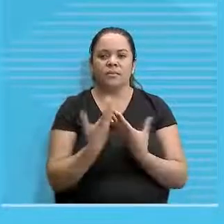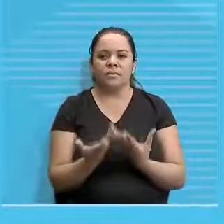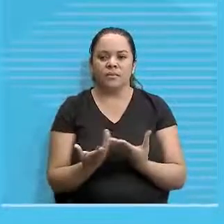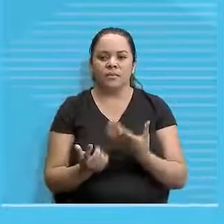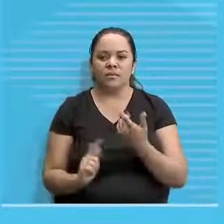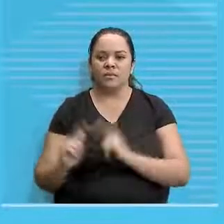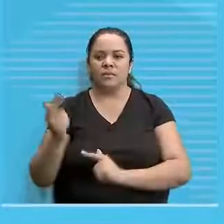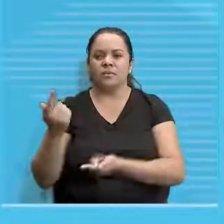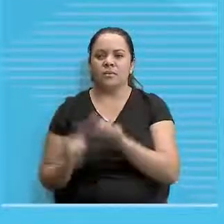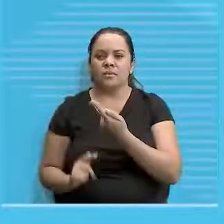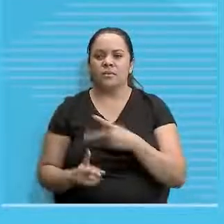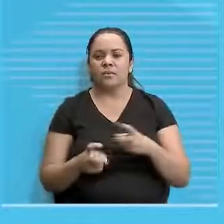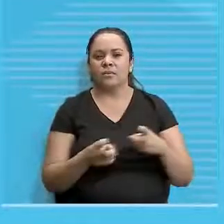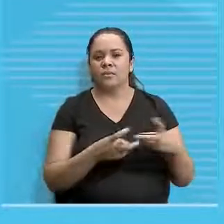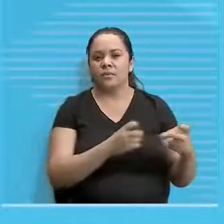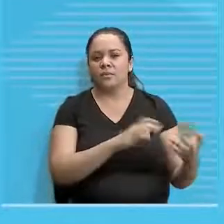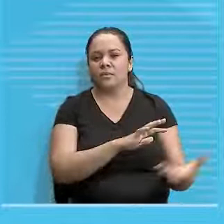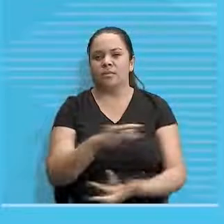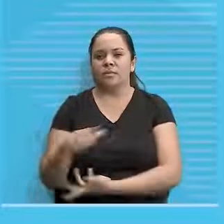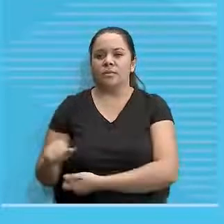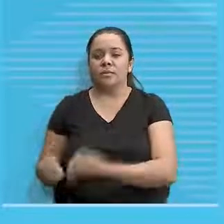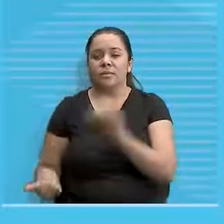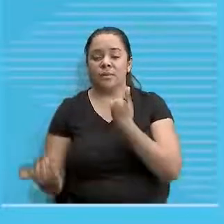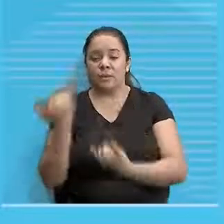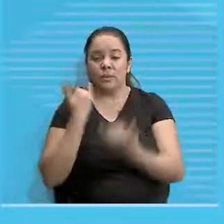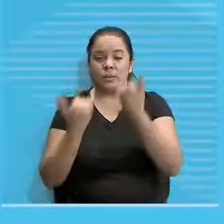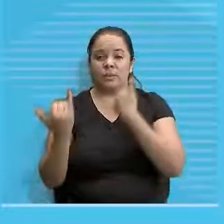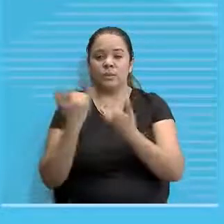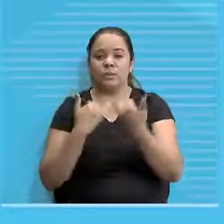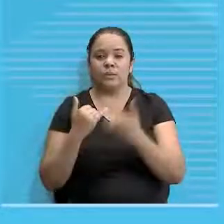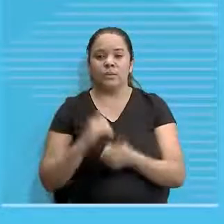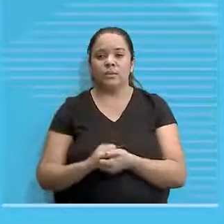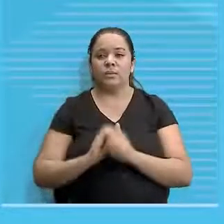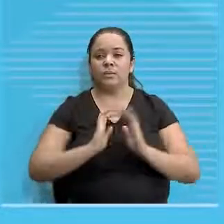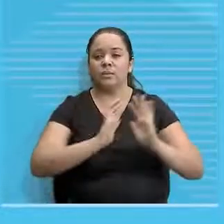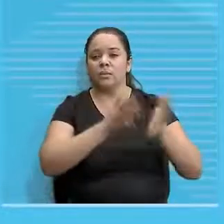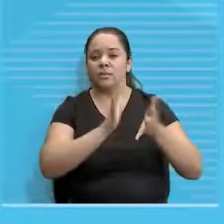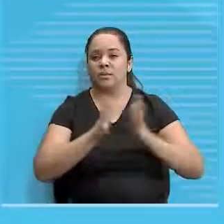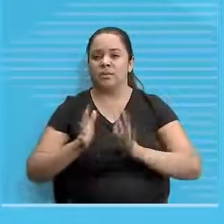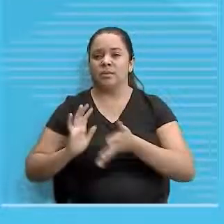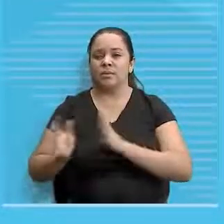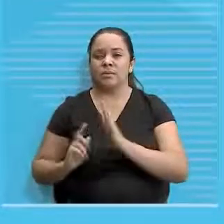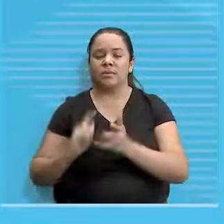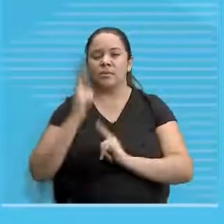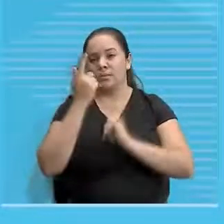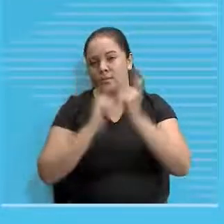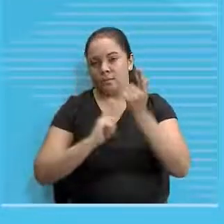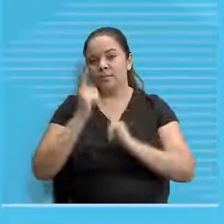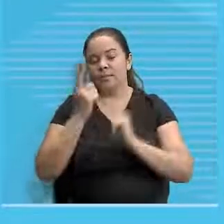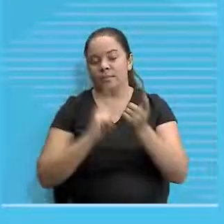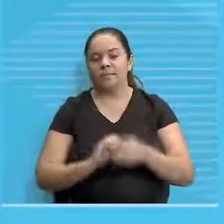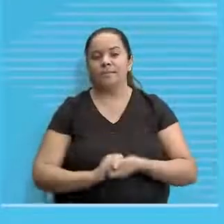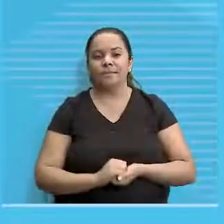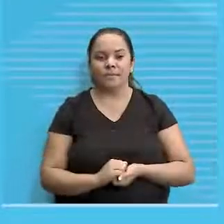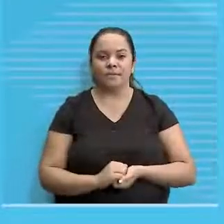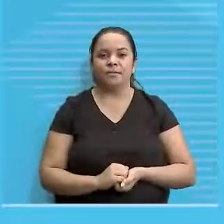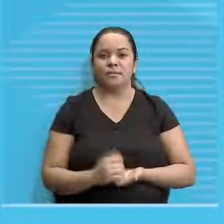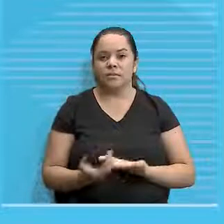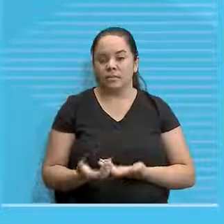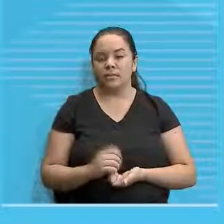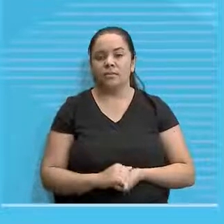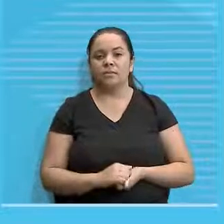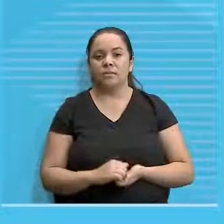Isso também vai marcando a nossa identidade, a nossa cultura, é claro, né, gente? Então, seja uma